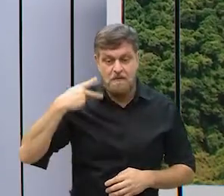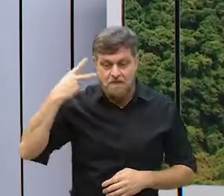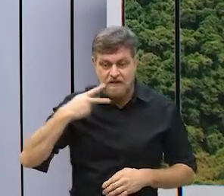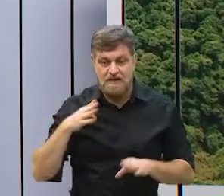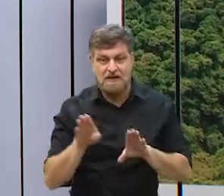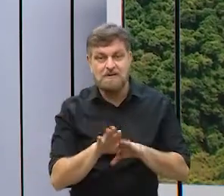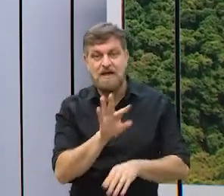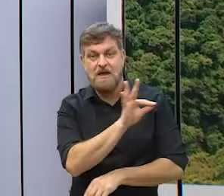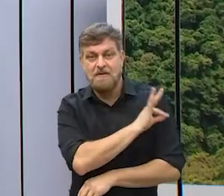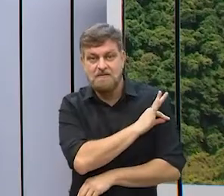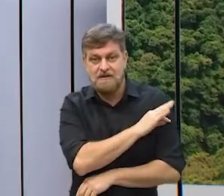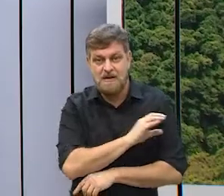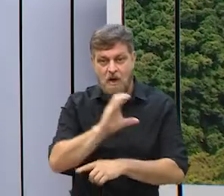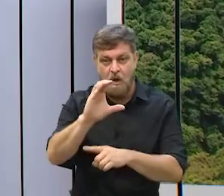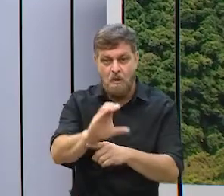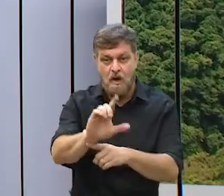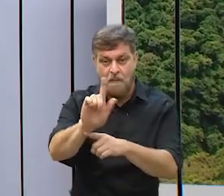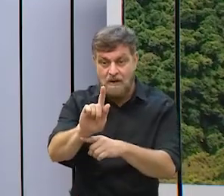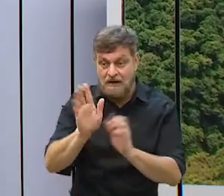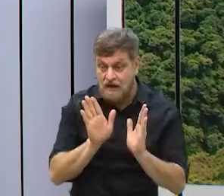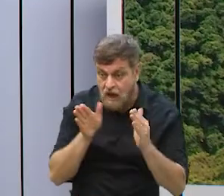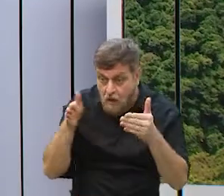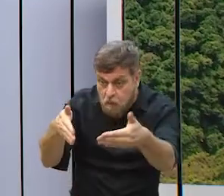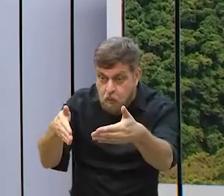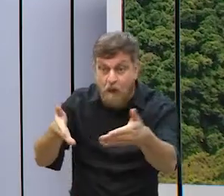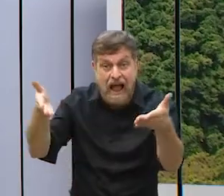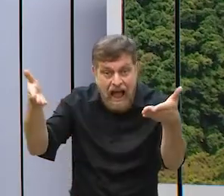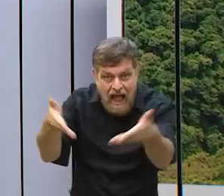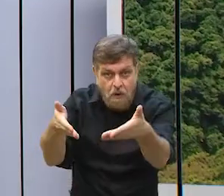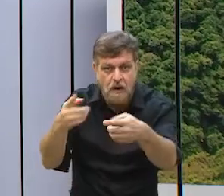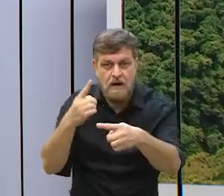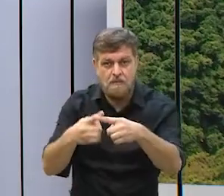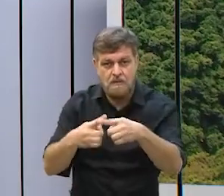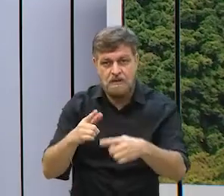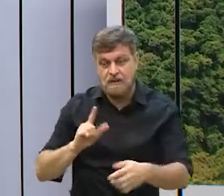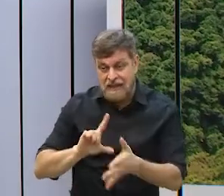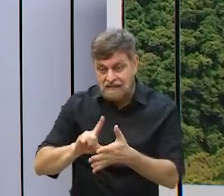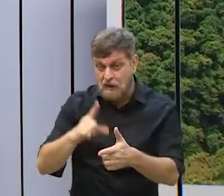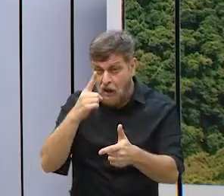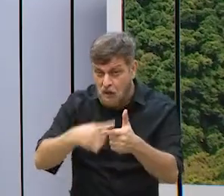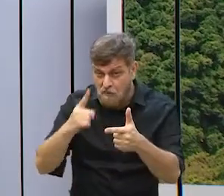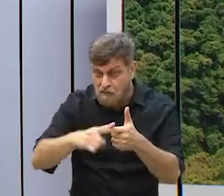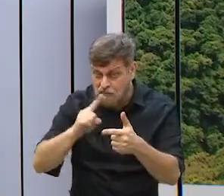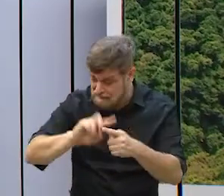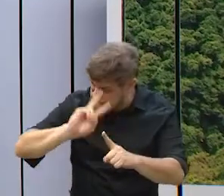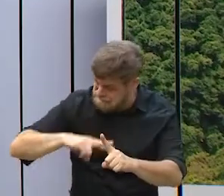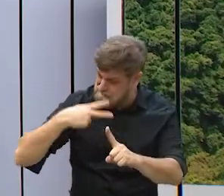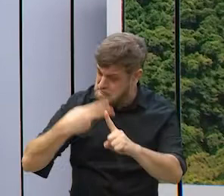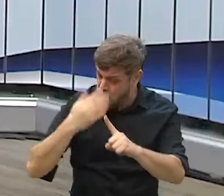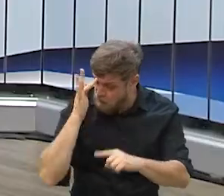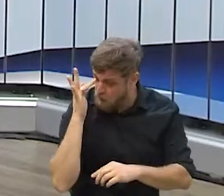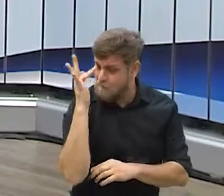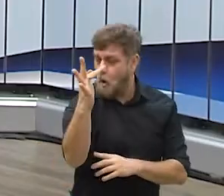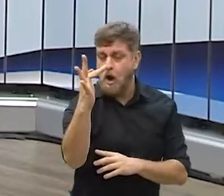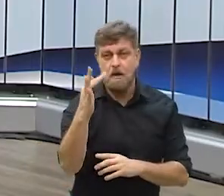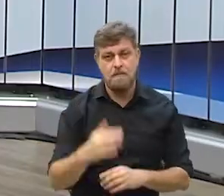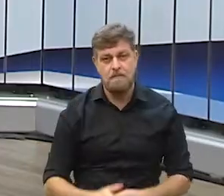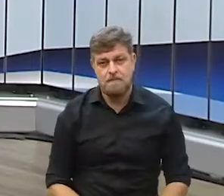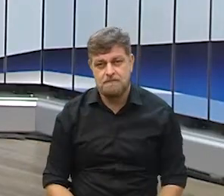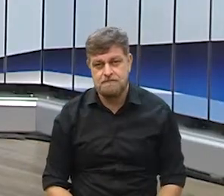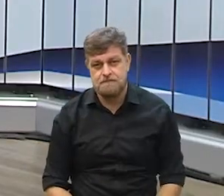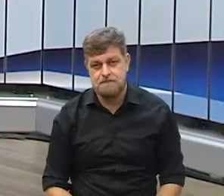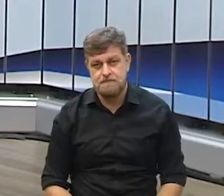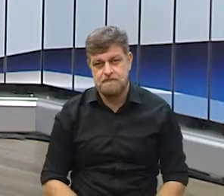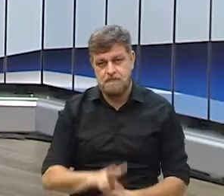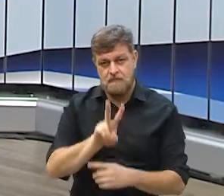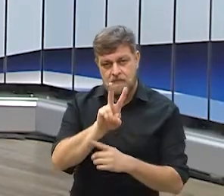a atenção para o Campo Grande agora, porque senão nós podemos ter um problema muito maior lá na frente. Vera,